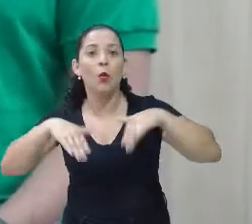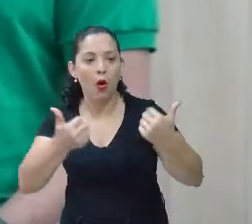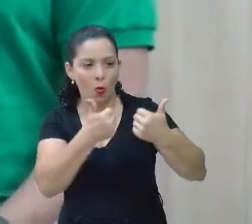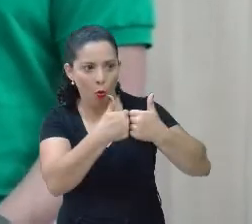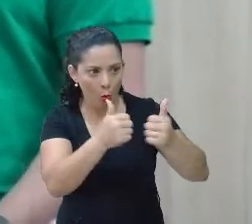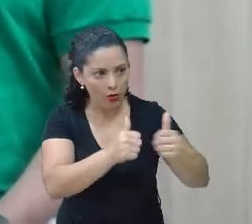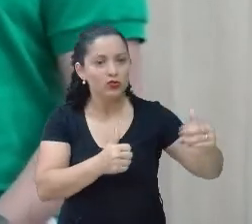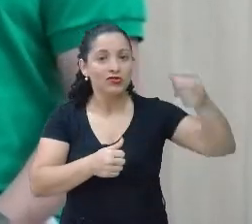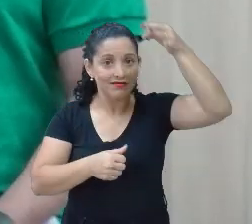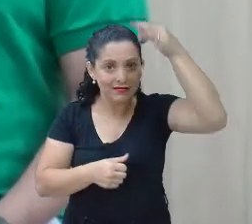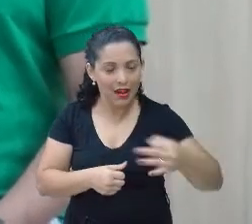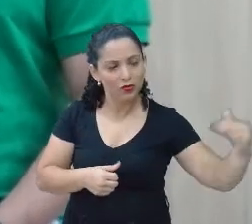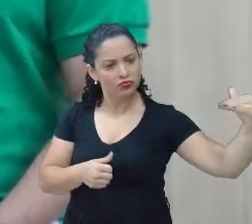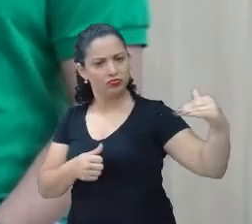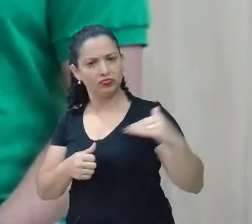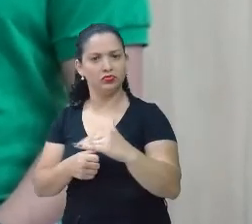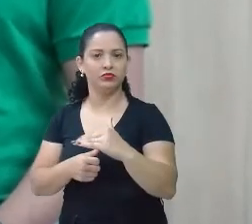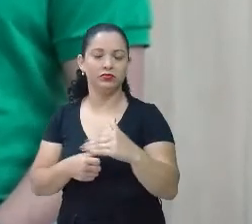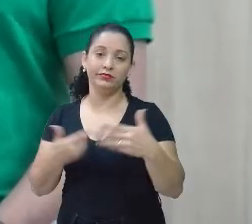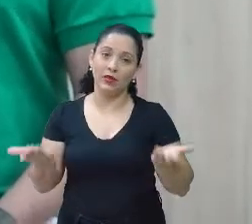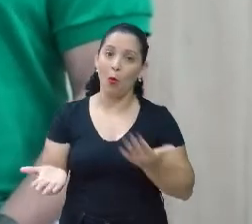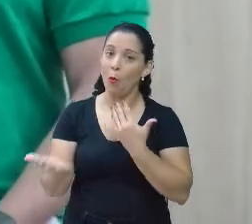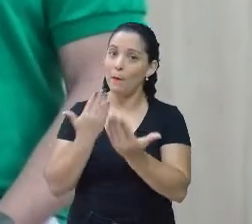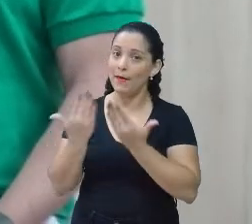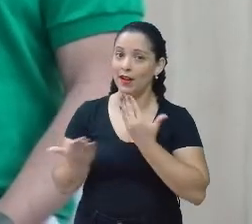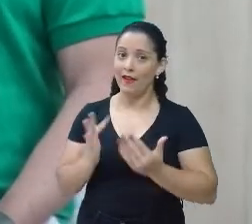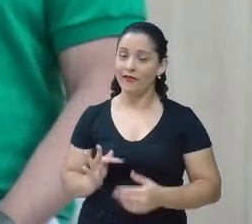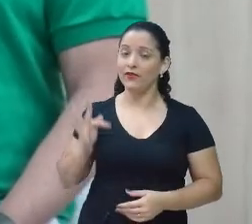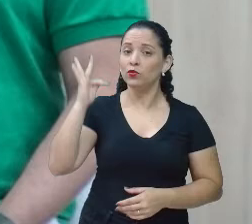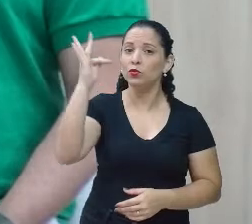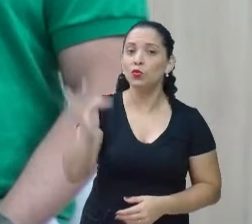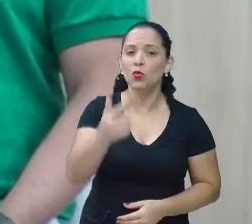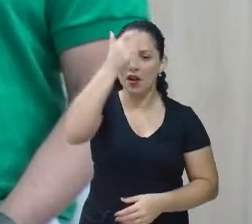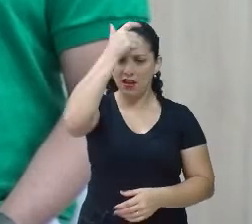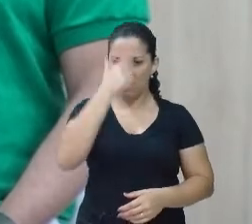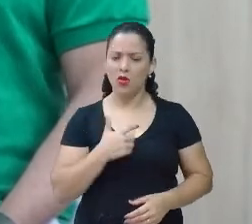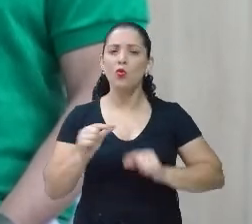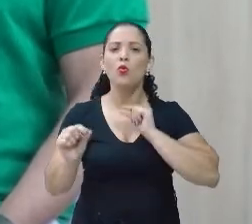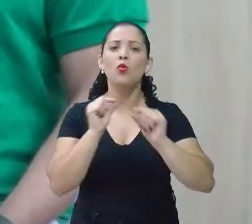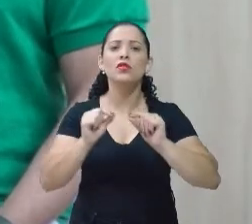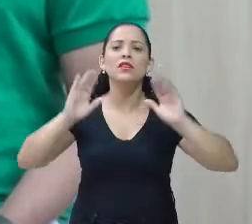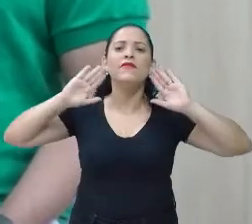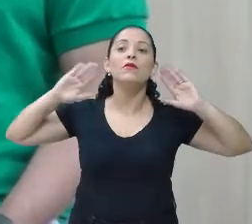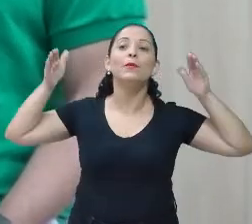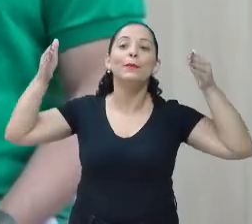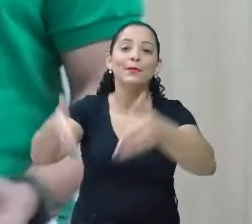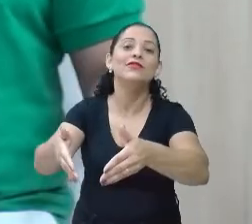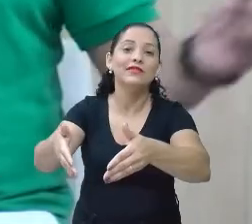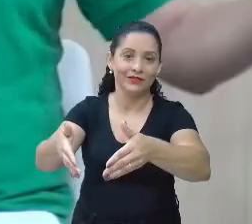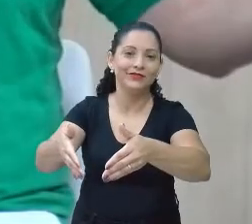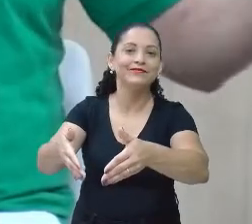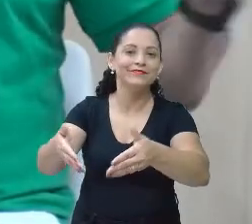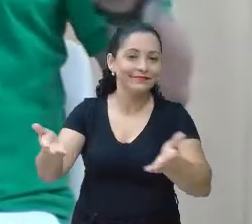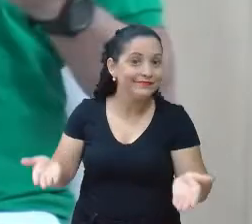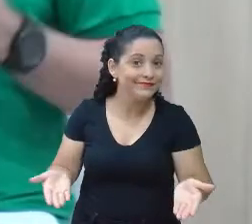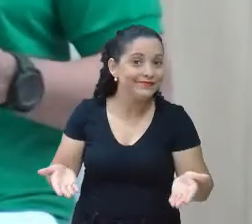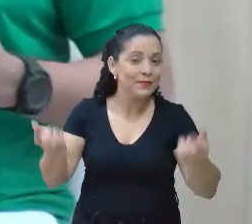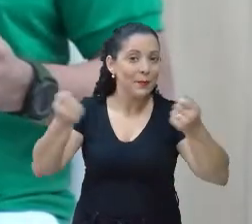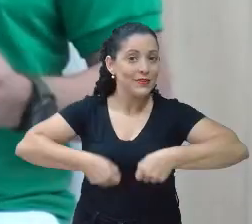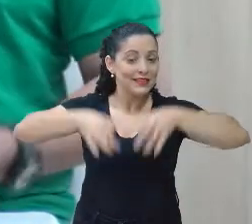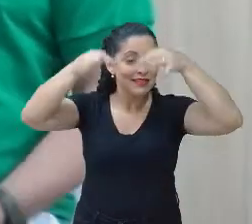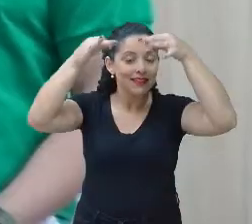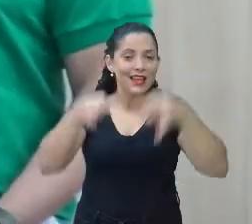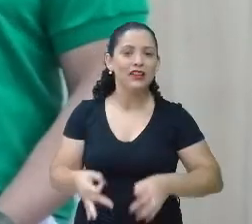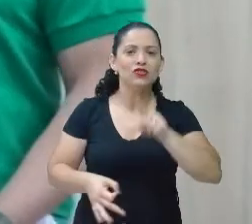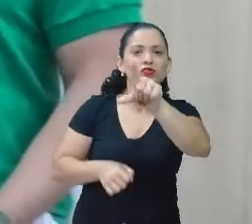boa, quero ser uma pessoa preparada para o futuro, e aí você vai pegar somente as coisas boas na internet. Vai só pegar o ônibus certo que vai